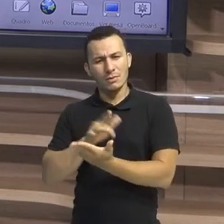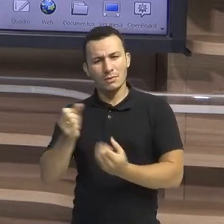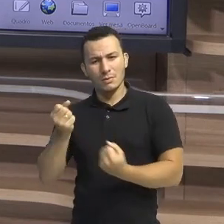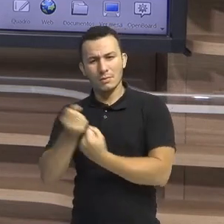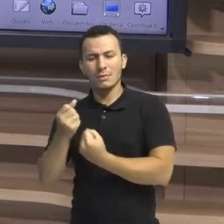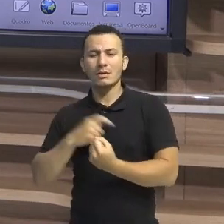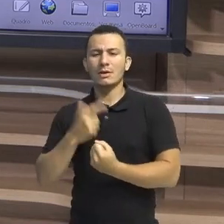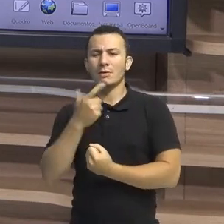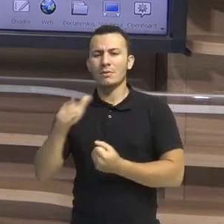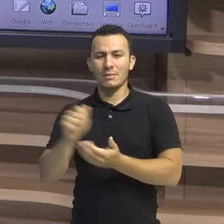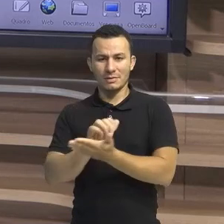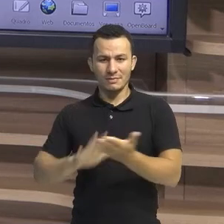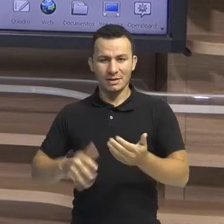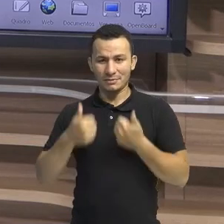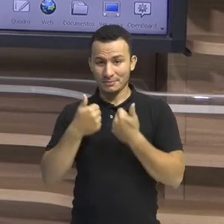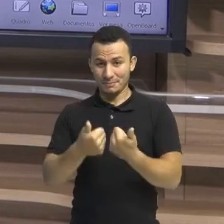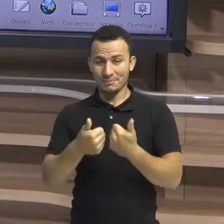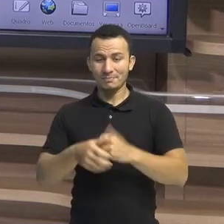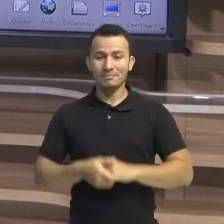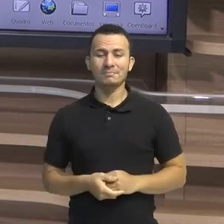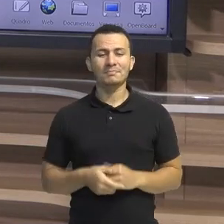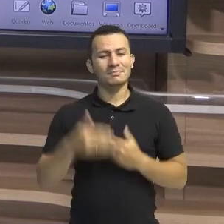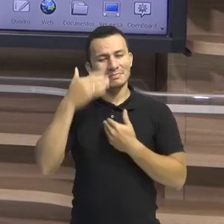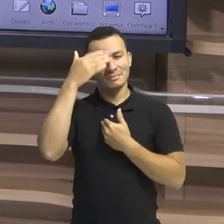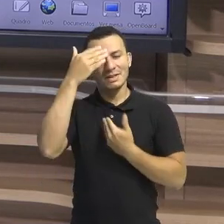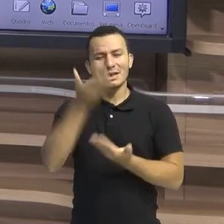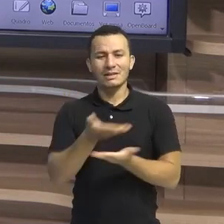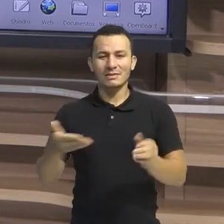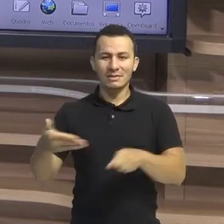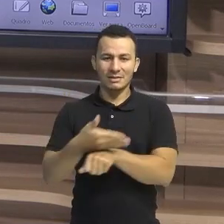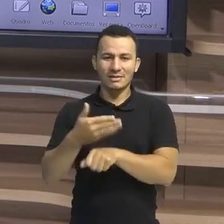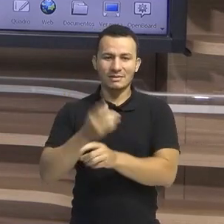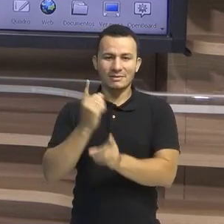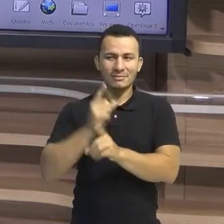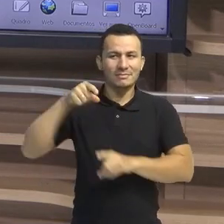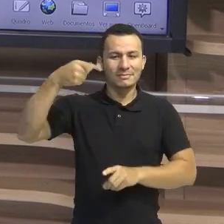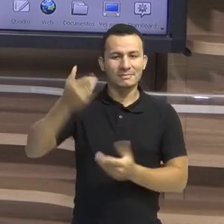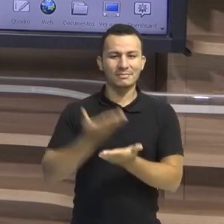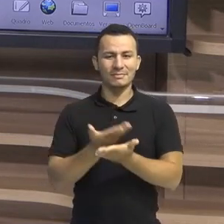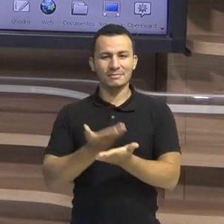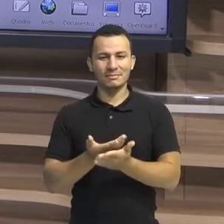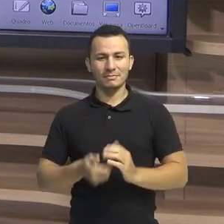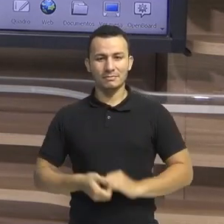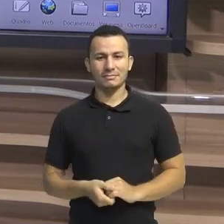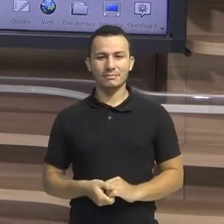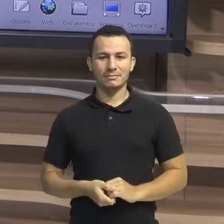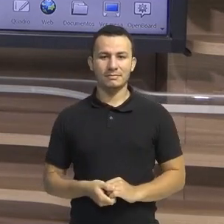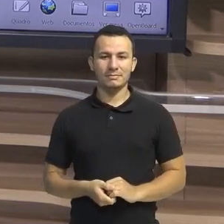tem mais algumas questões para vocês, certo? Obrigada pela participação e até a próxima aula.